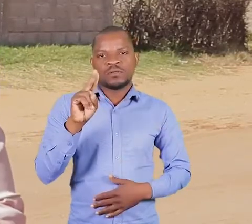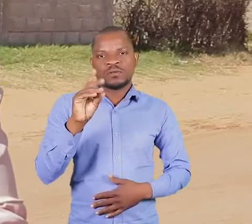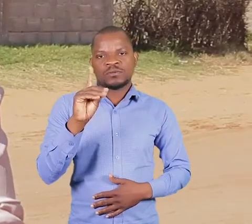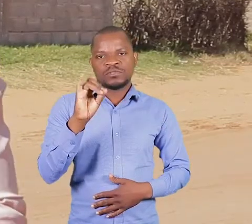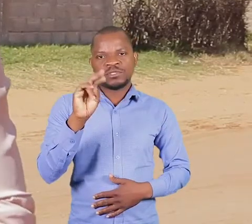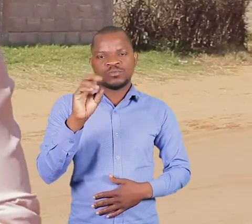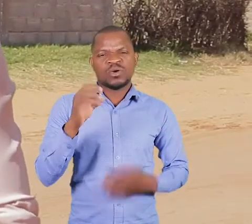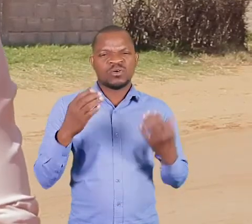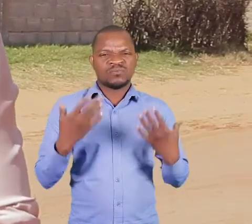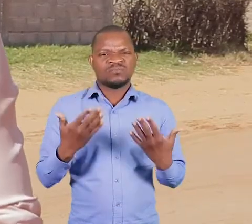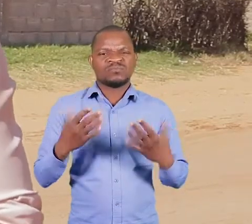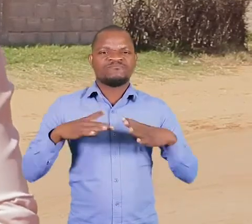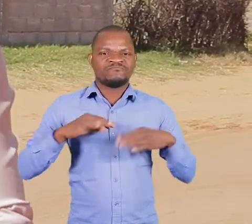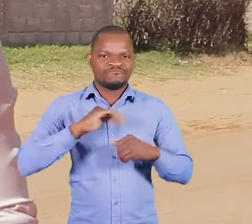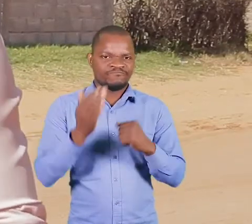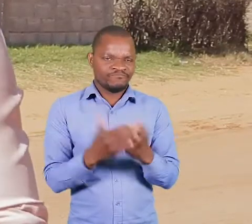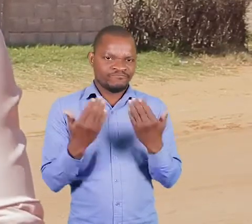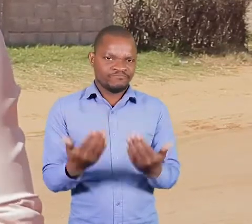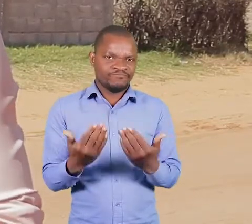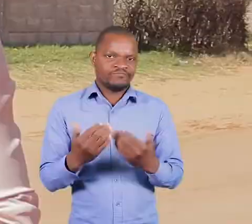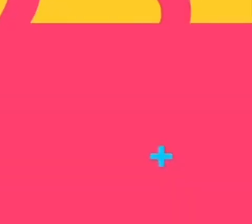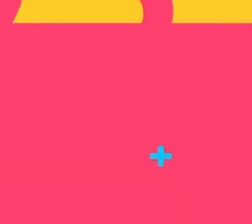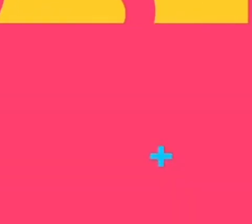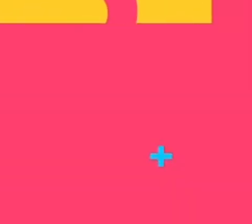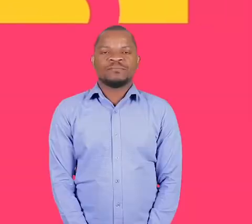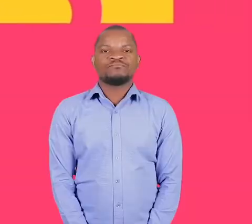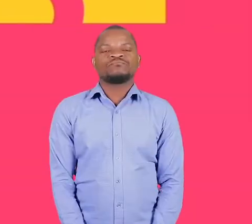Nós vamos fazer uma breve pausa e voltamos já.